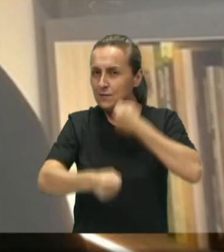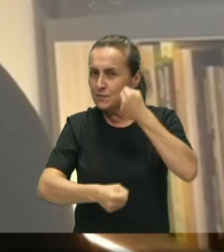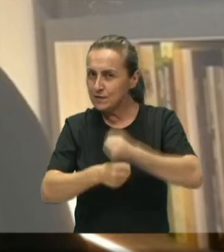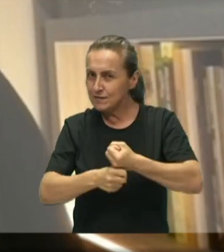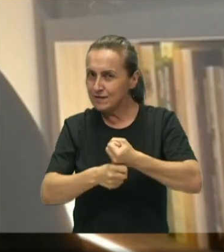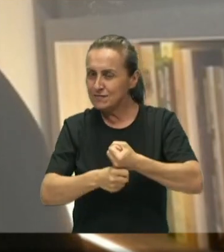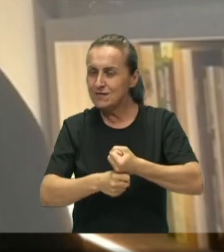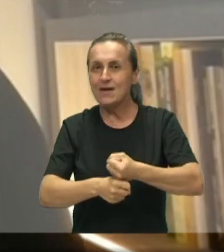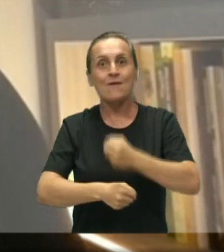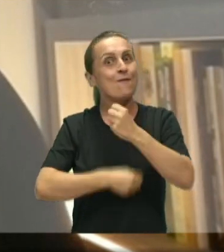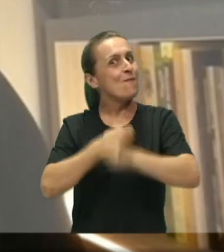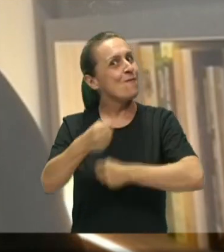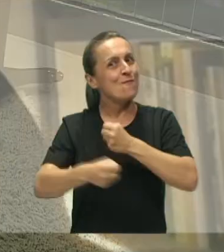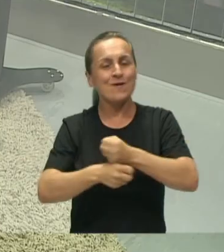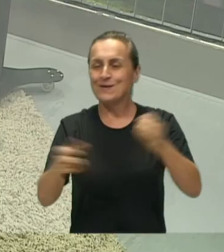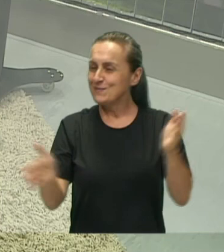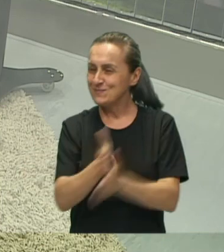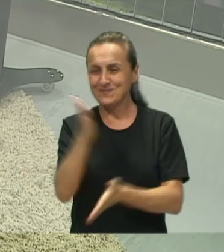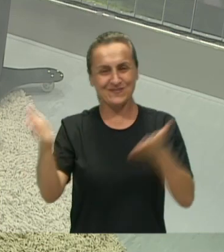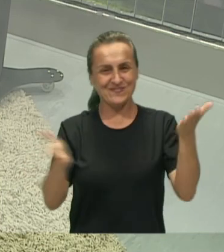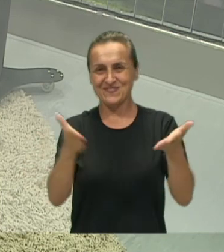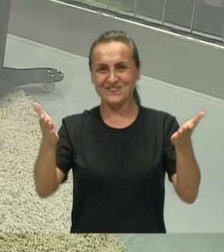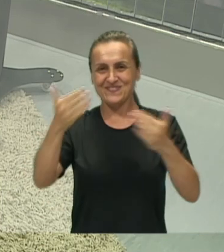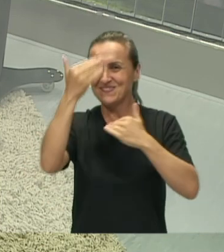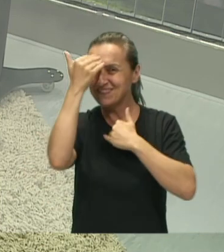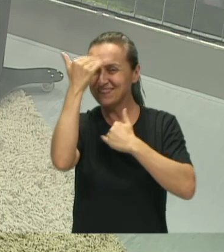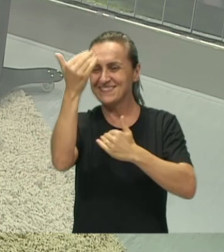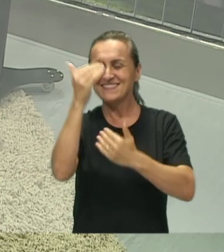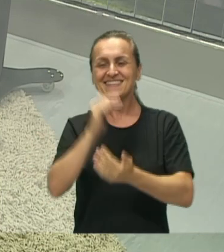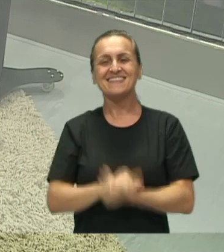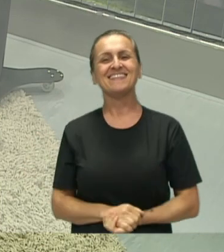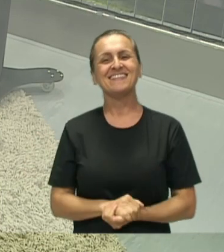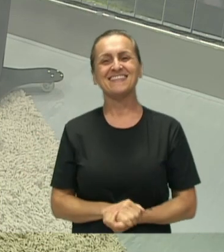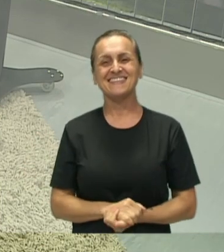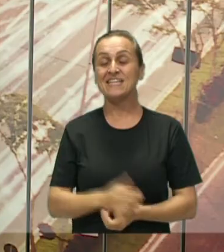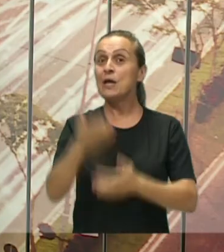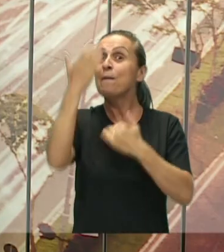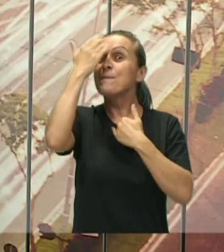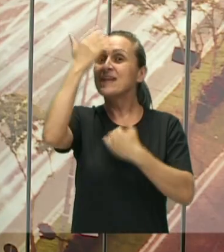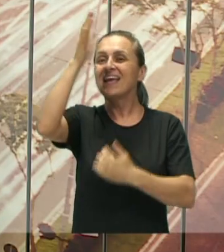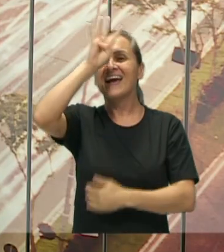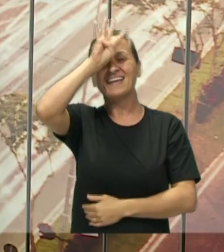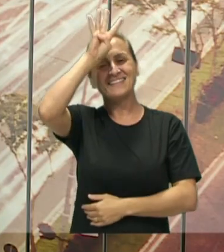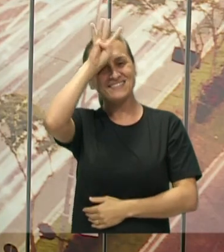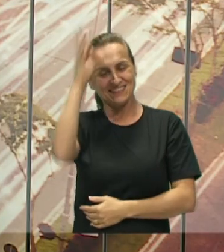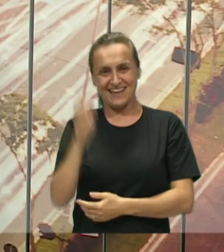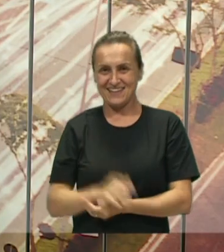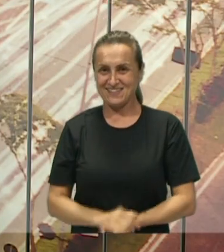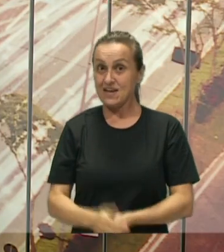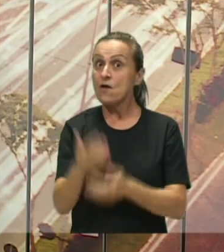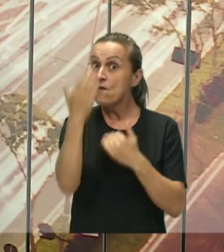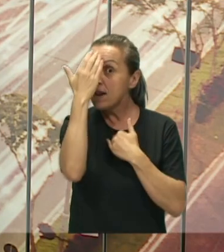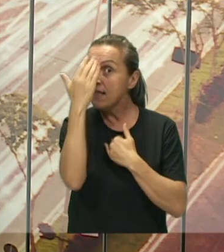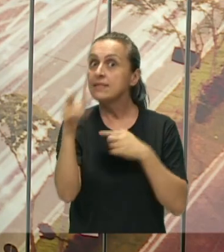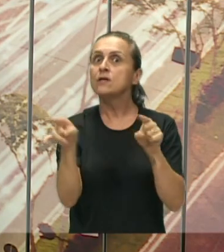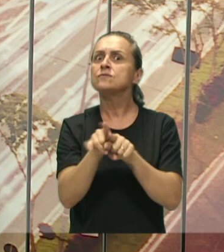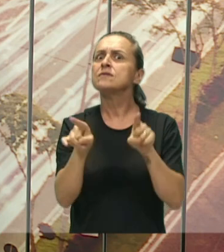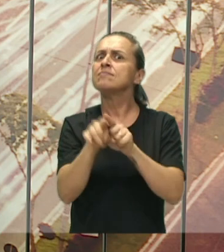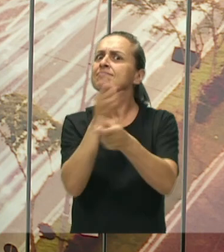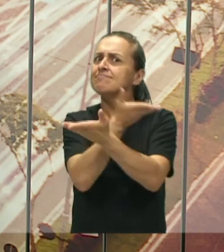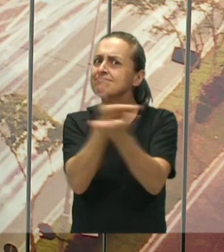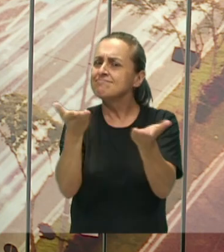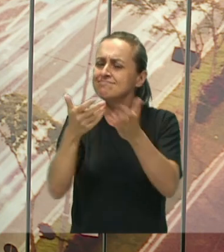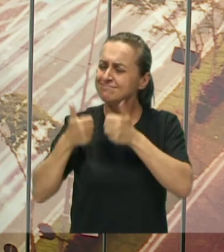ano um grande ano para todos nós muito obrigado obrigada tá Tiago eu deixo o nosso agradecimento também a você que